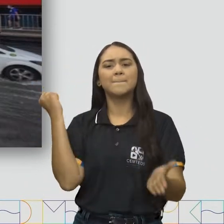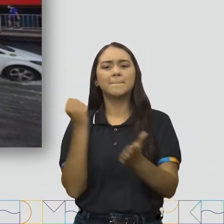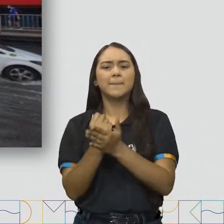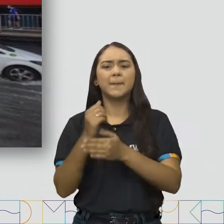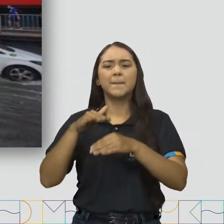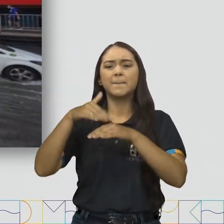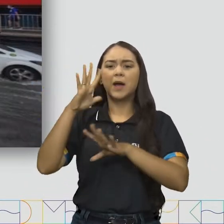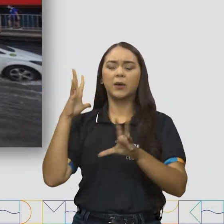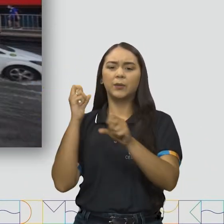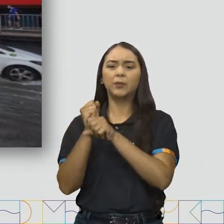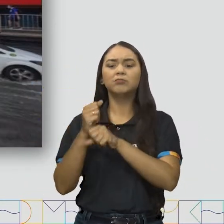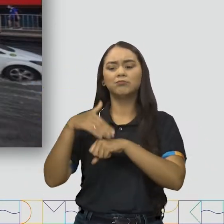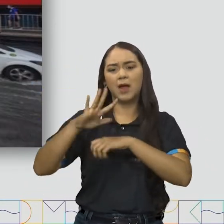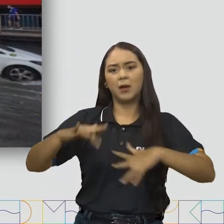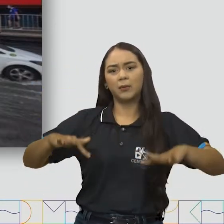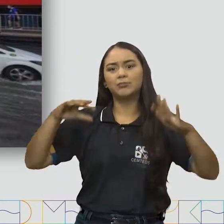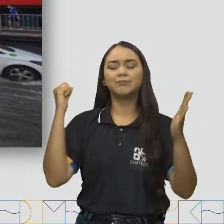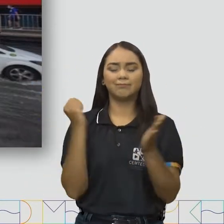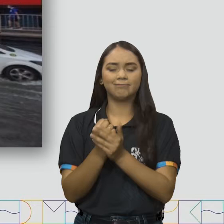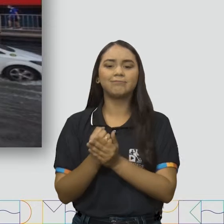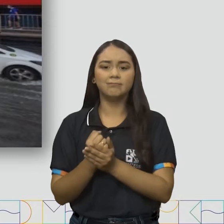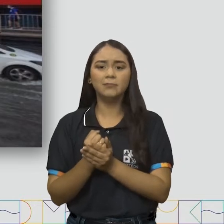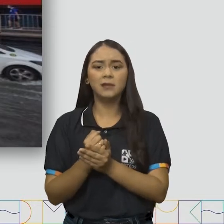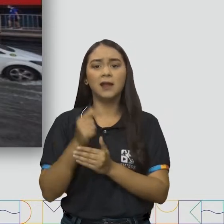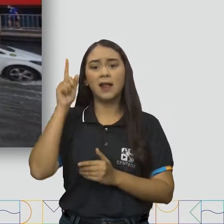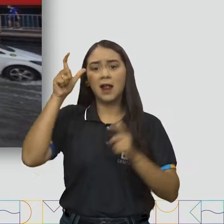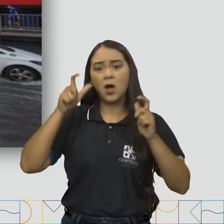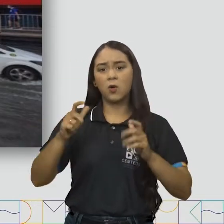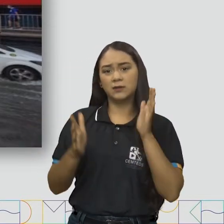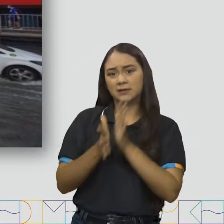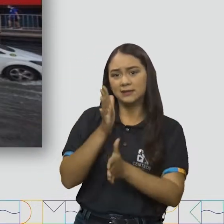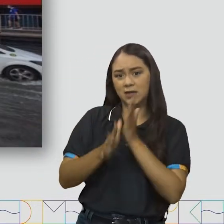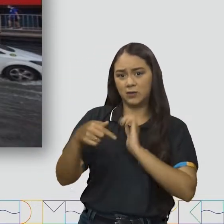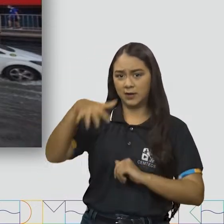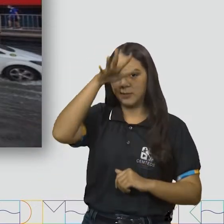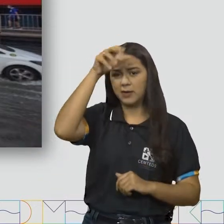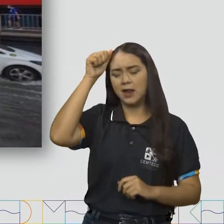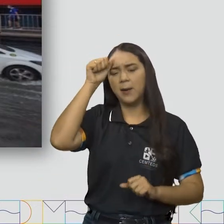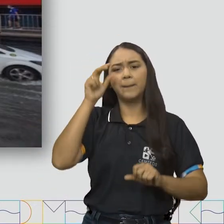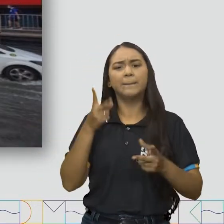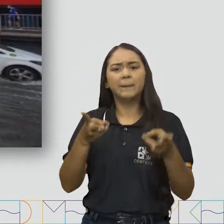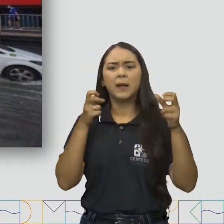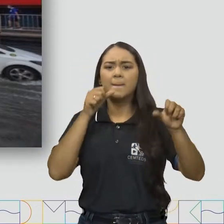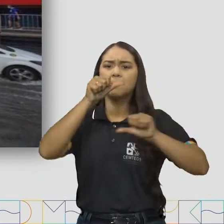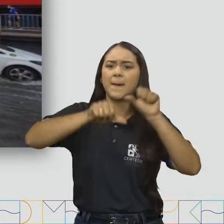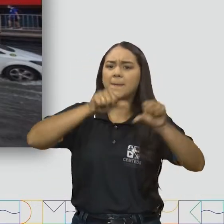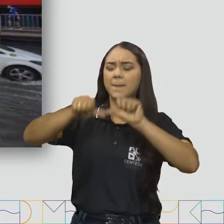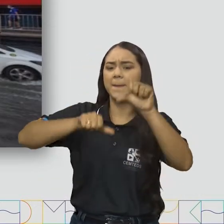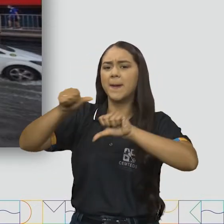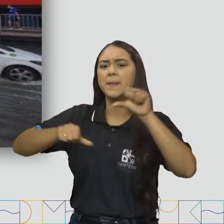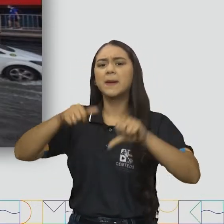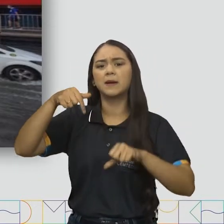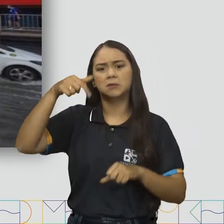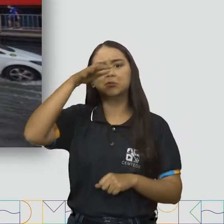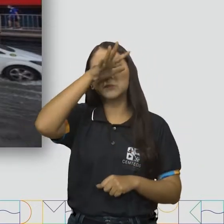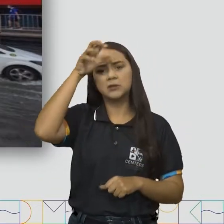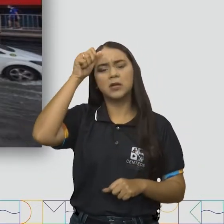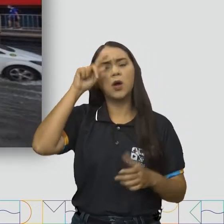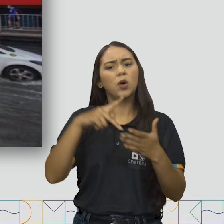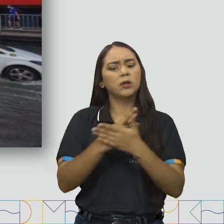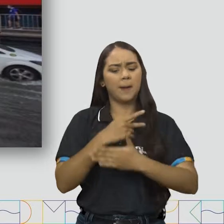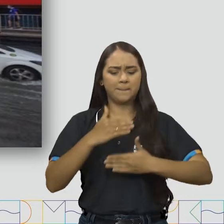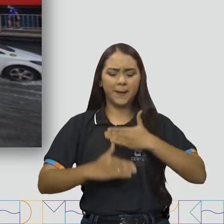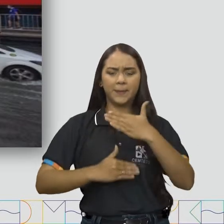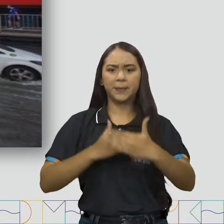da estação. No centro histórico da cidade de Manaus, percebemos muitas transformações na paisagem. Essas transformações ocorrem ao longo do